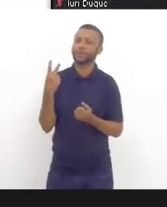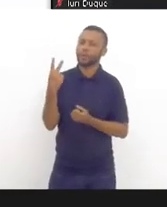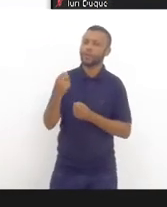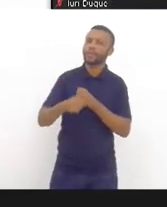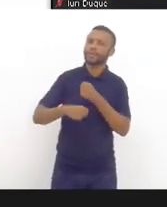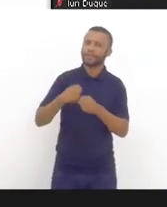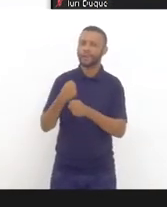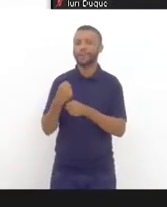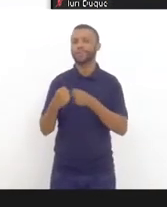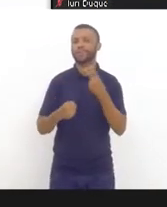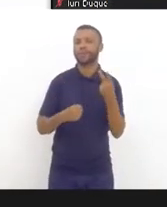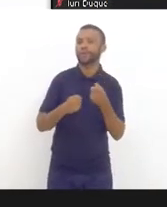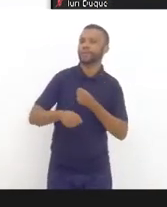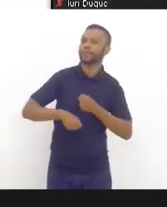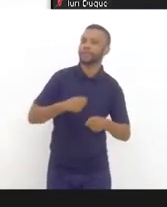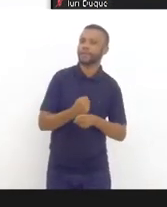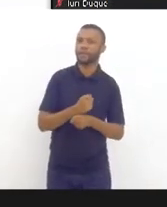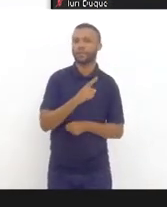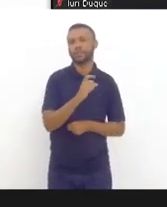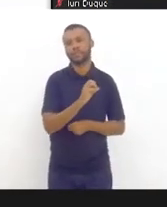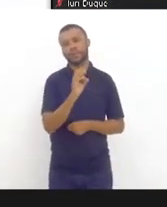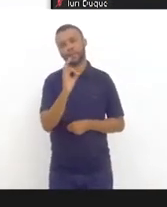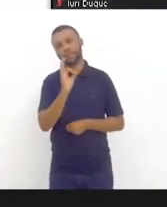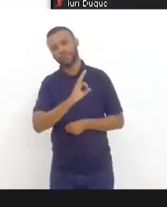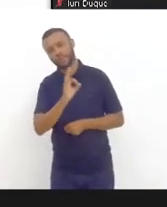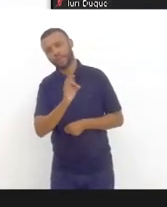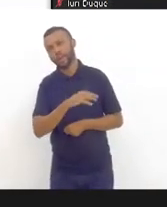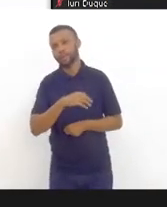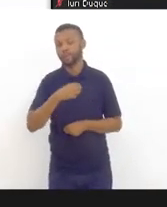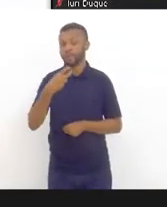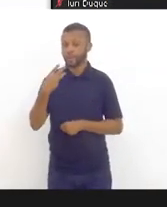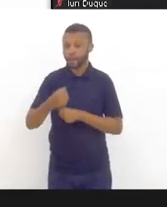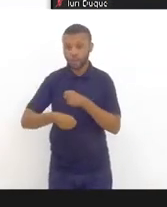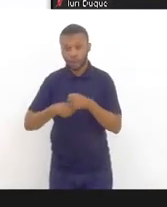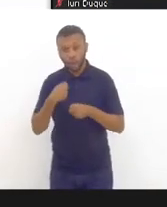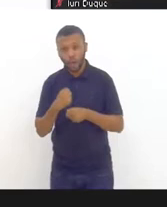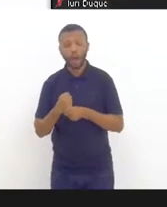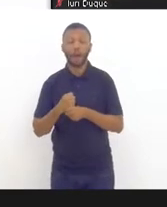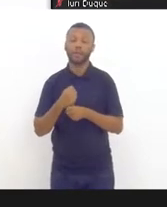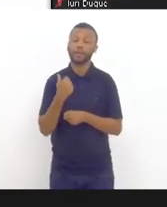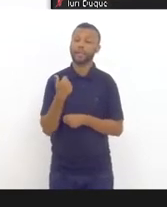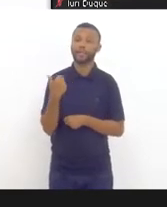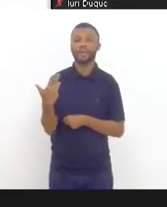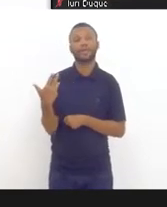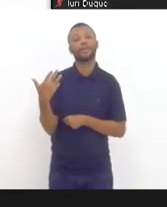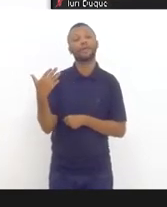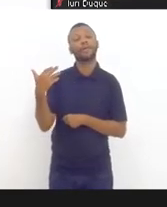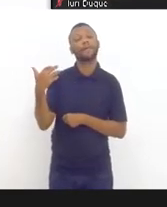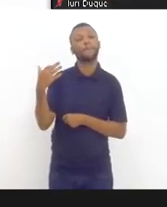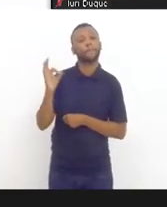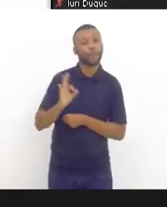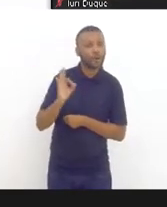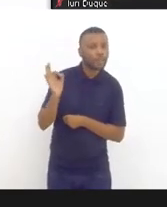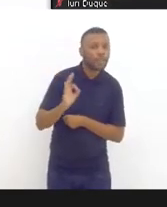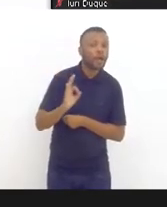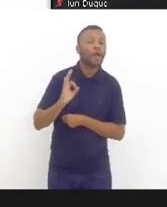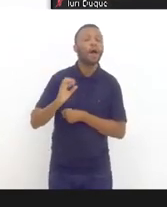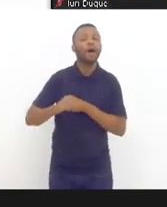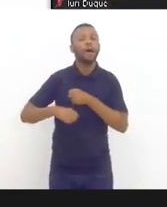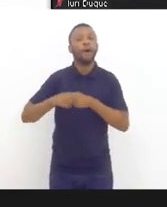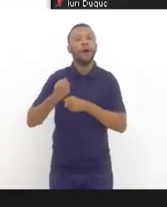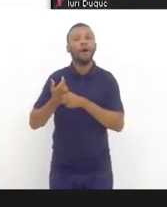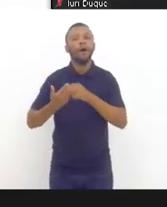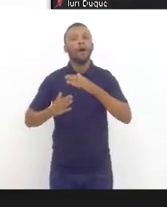ano, de 10%, terceiro ano para 12%, o que for, mas aqui tem alguma coisa anual que cresceria até os